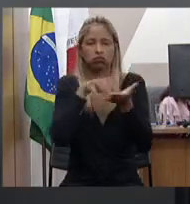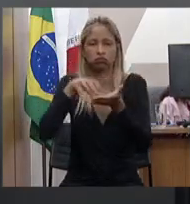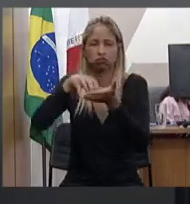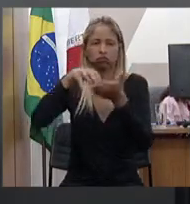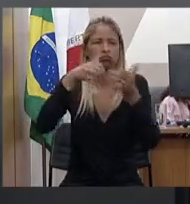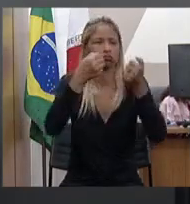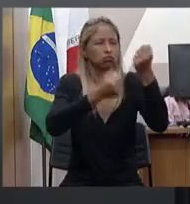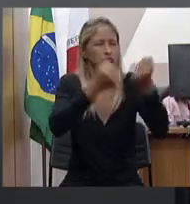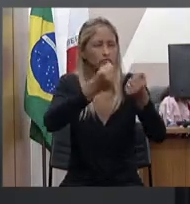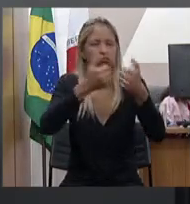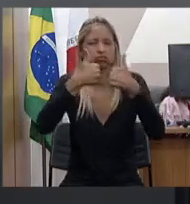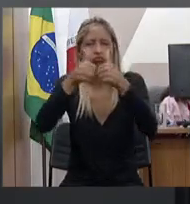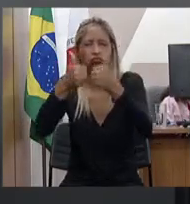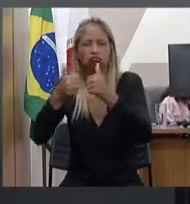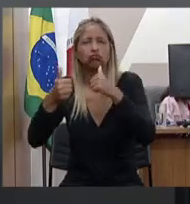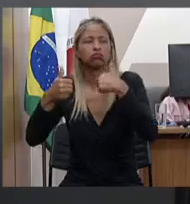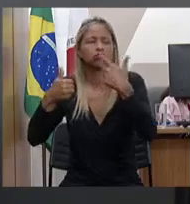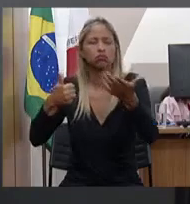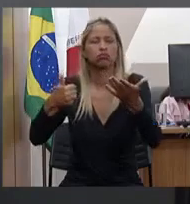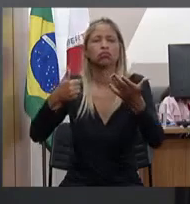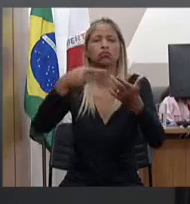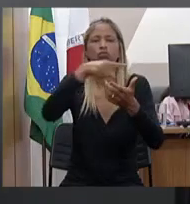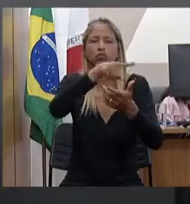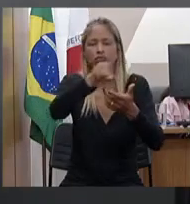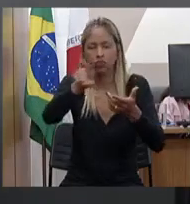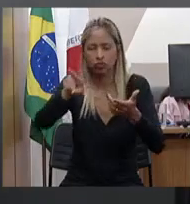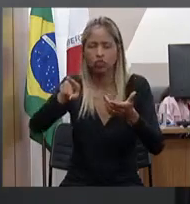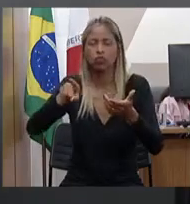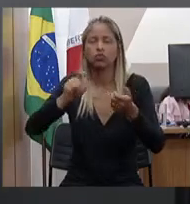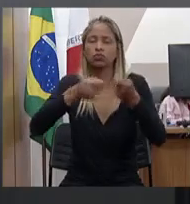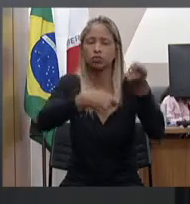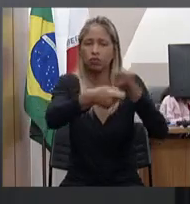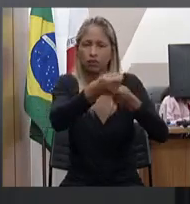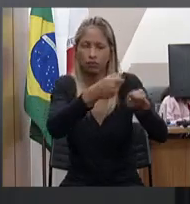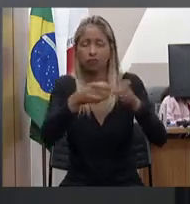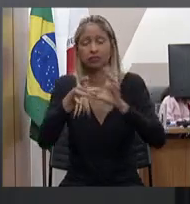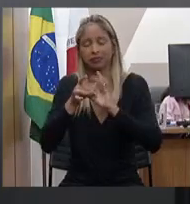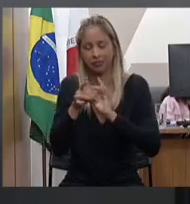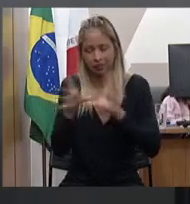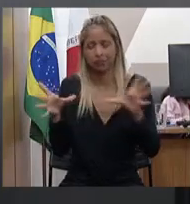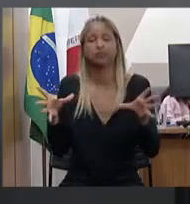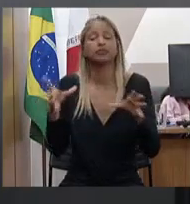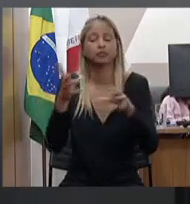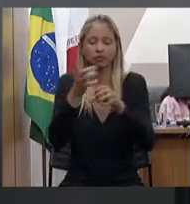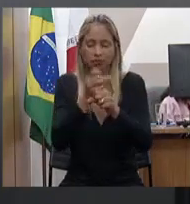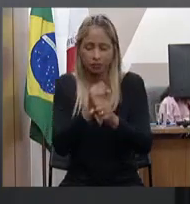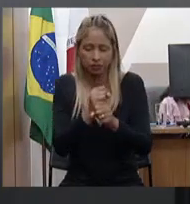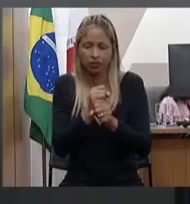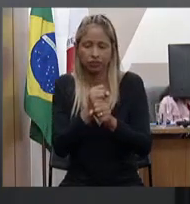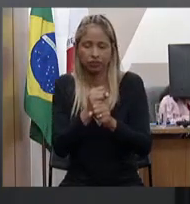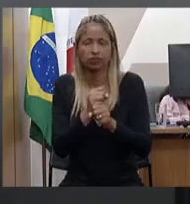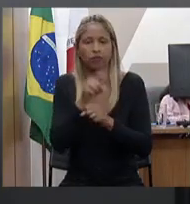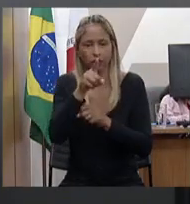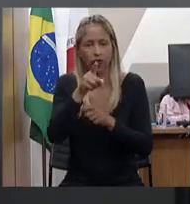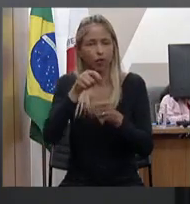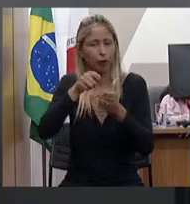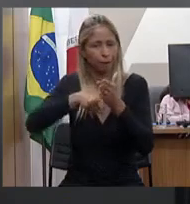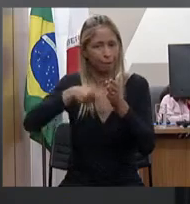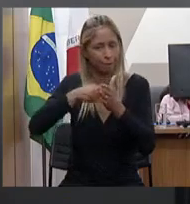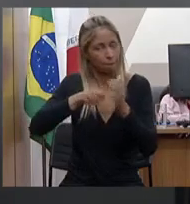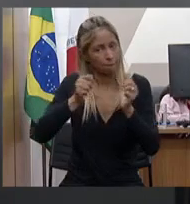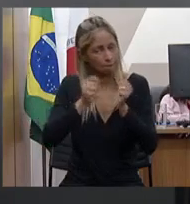transporte do serviço do asseio e Conservação do Comércio estão à disposição para somar nesta batalha